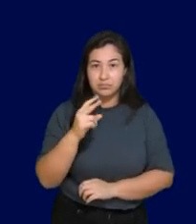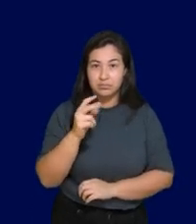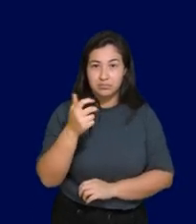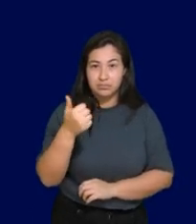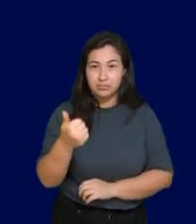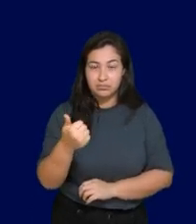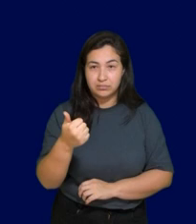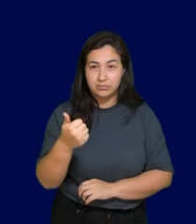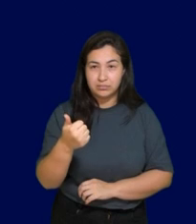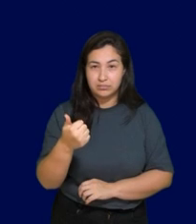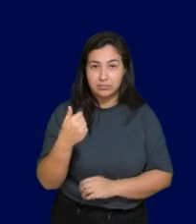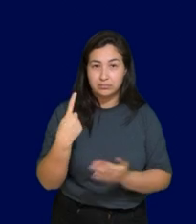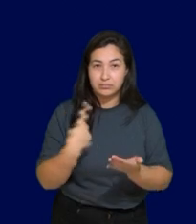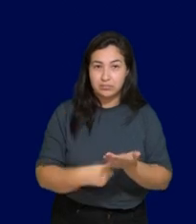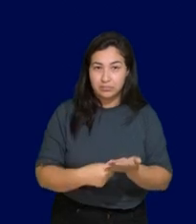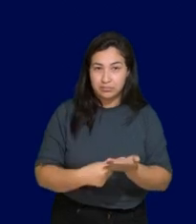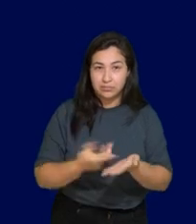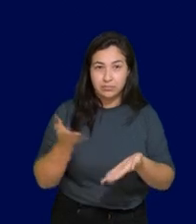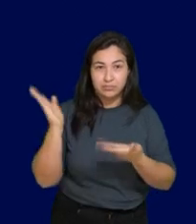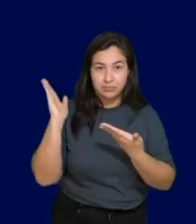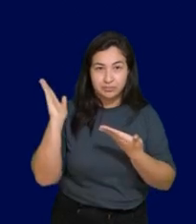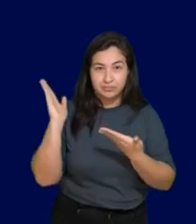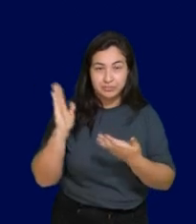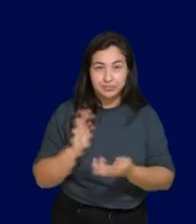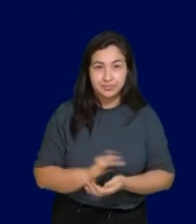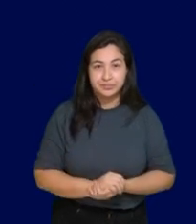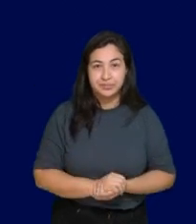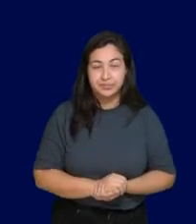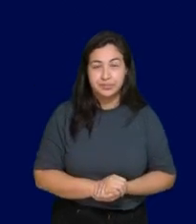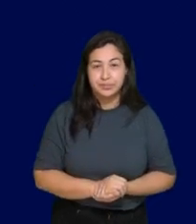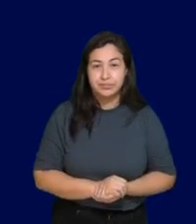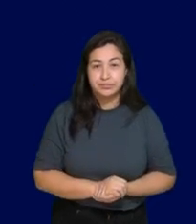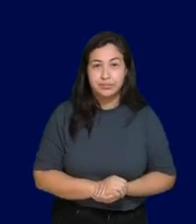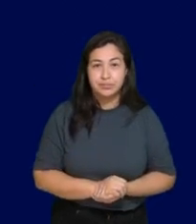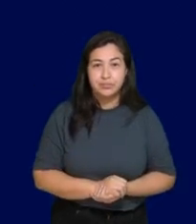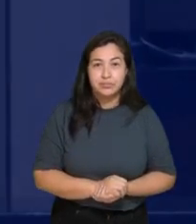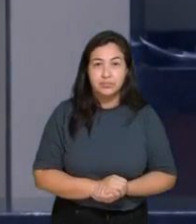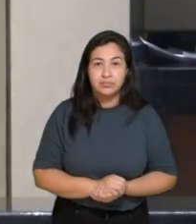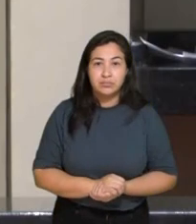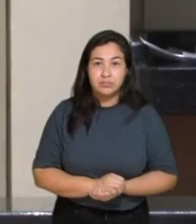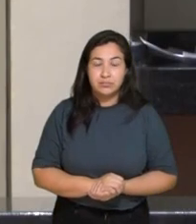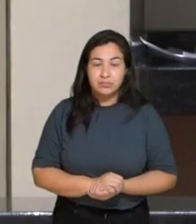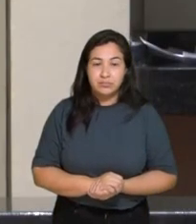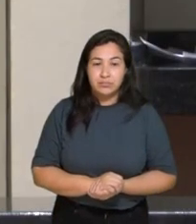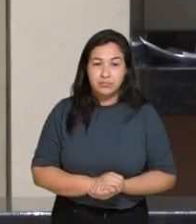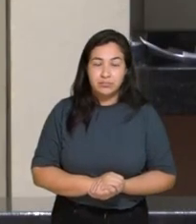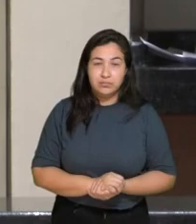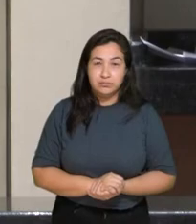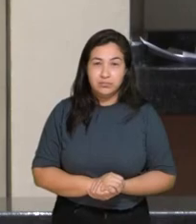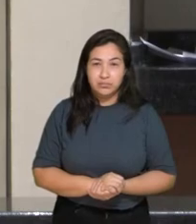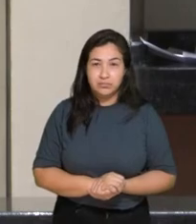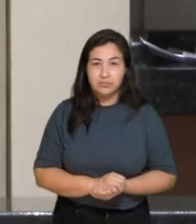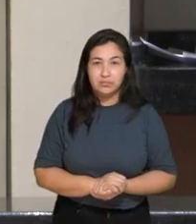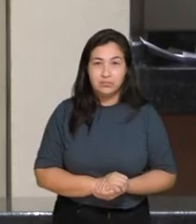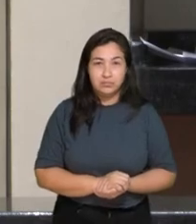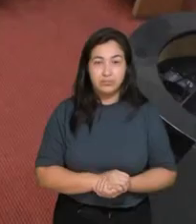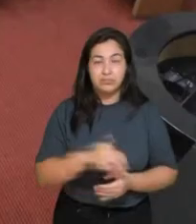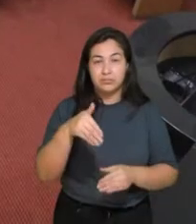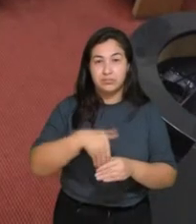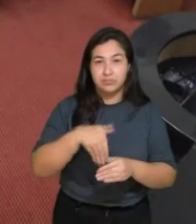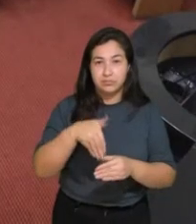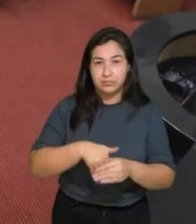18.278/2021, que consolida os atos normativos que concedem o título de utilidade pública estadual no âmbito do Estado de Santa Catarina. Em